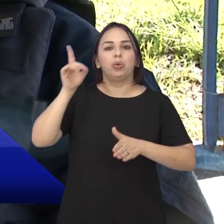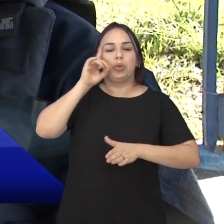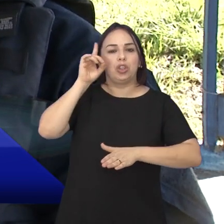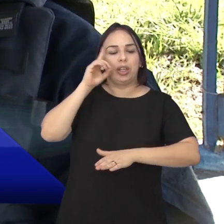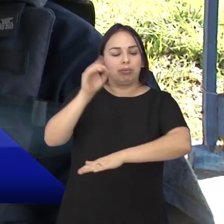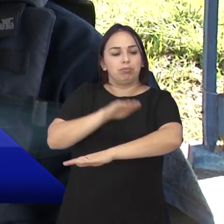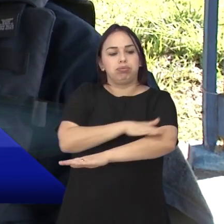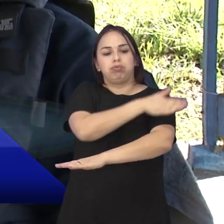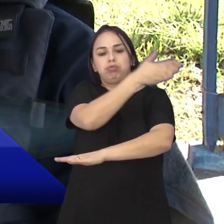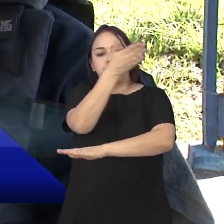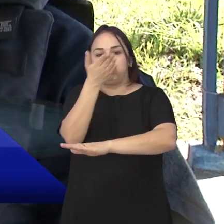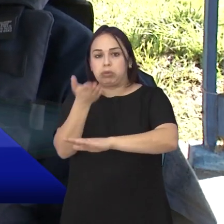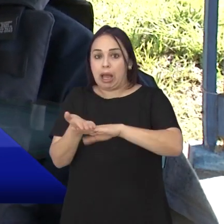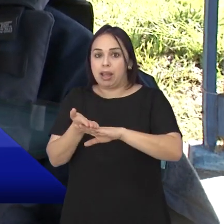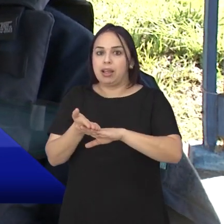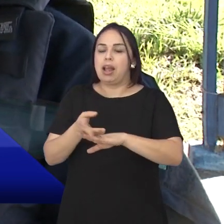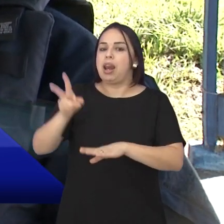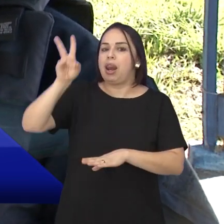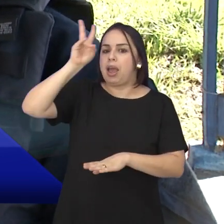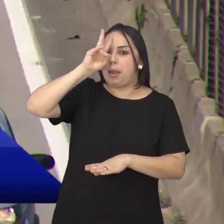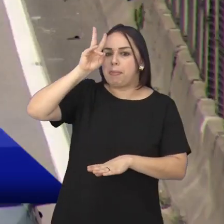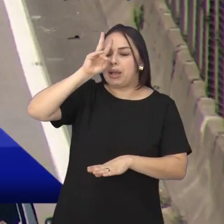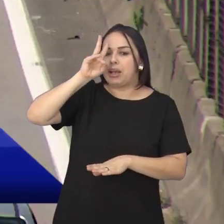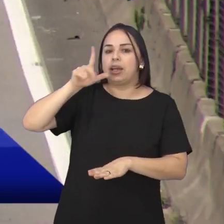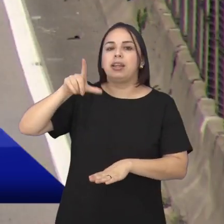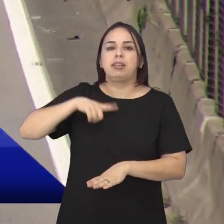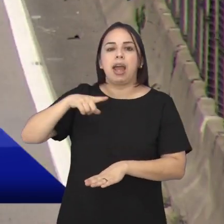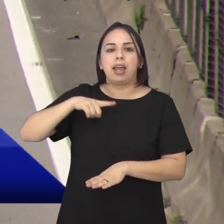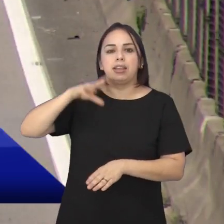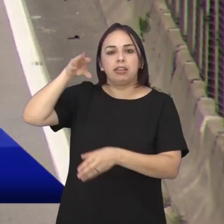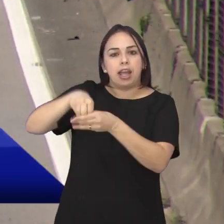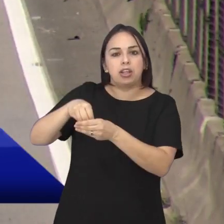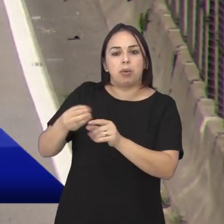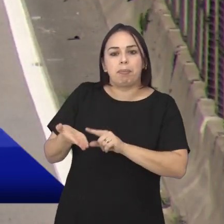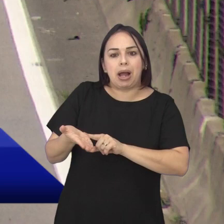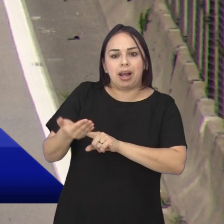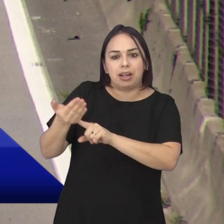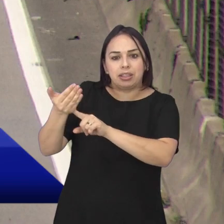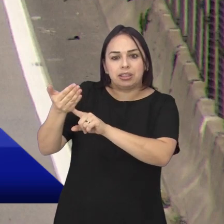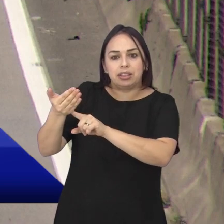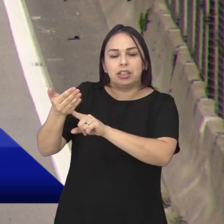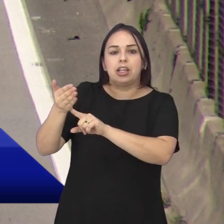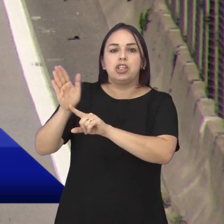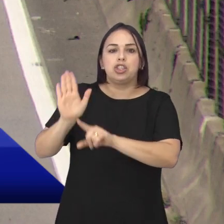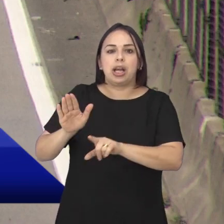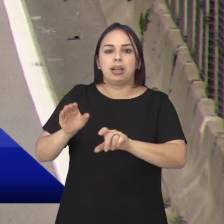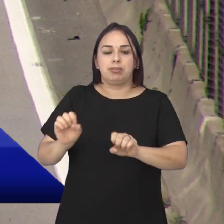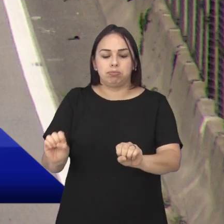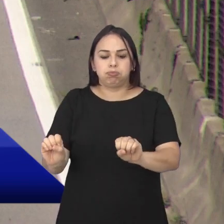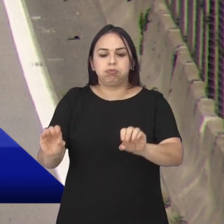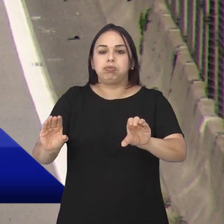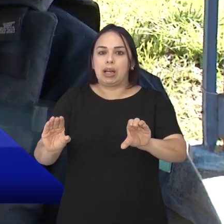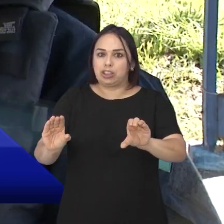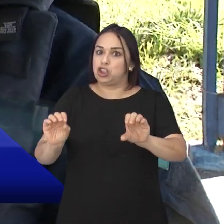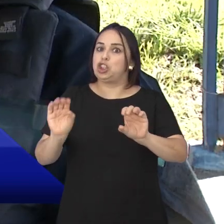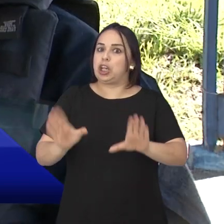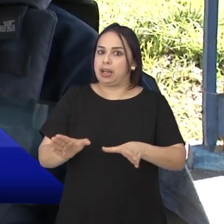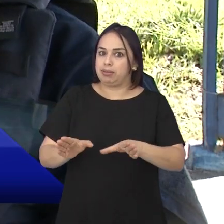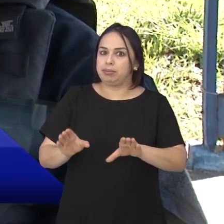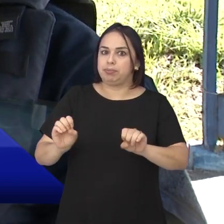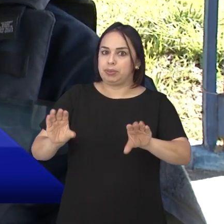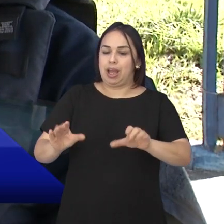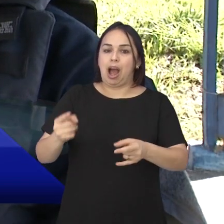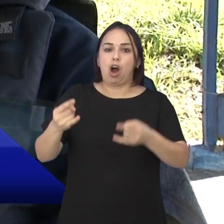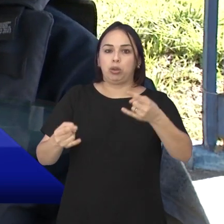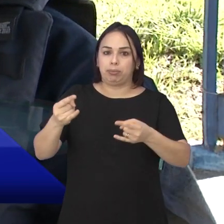E lembrando também que existem veículos que existe uma tecnologia chamada DRL, que é a luz de rodagem diurna. Essa luz